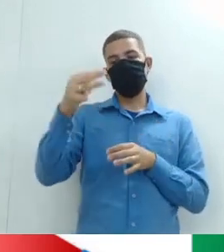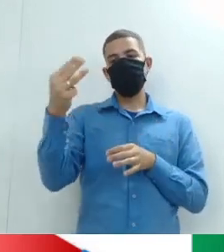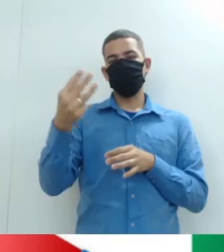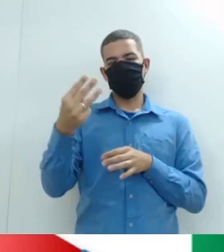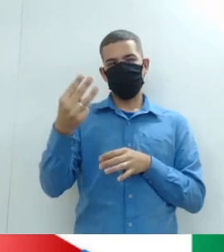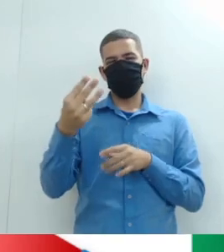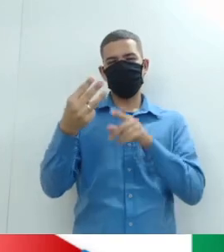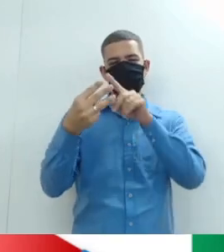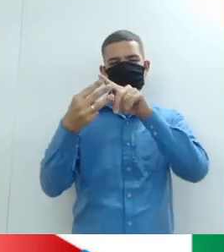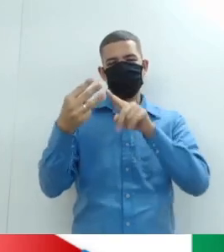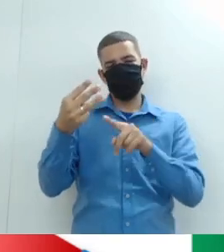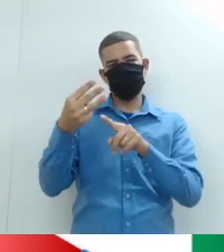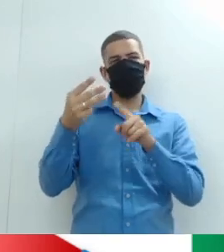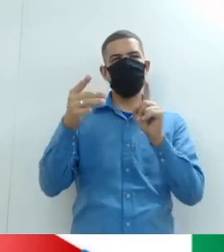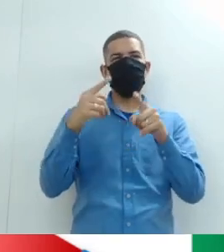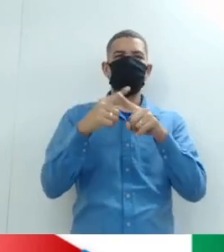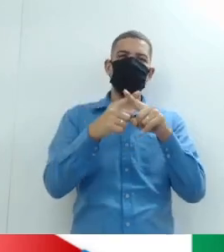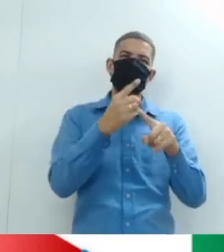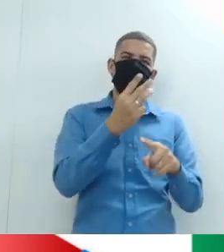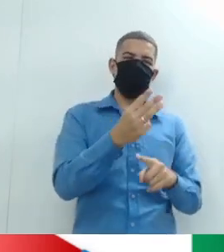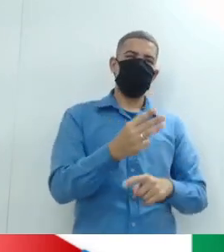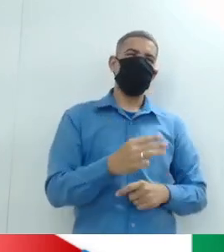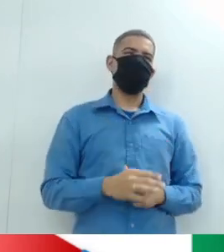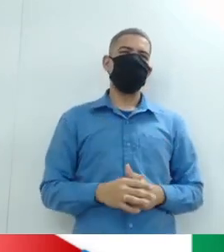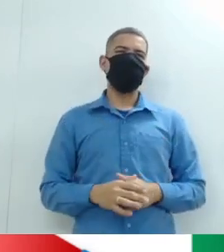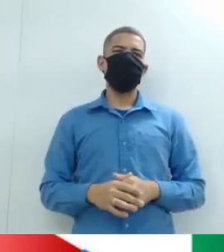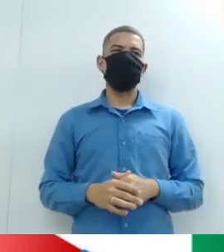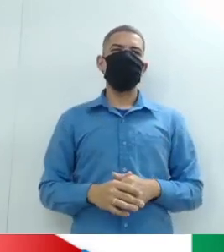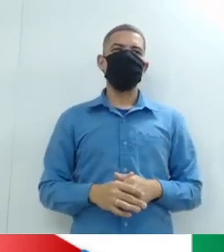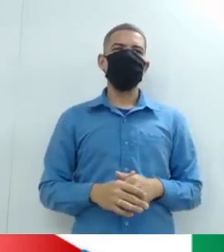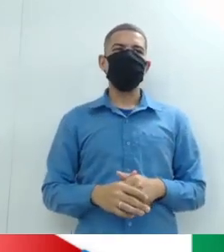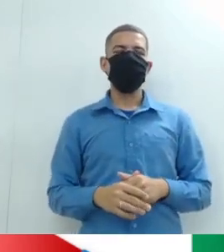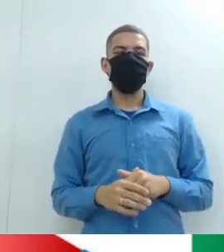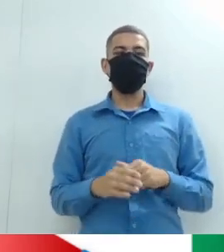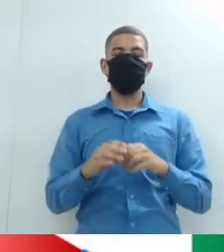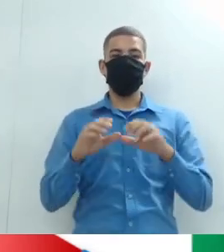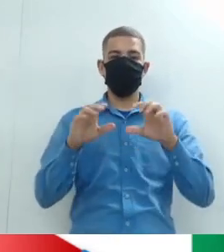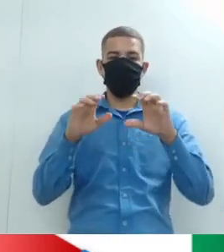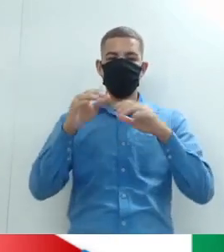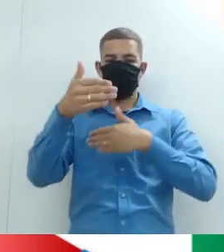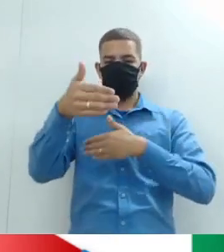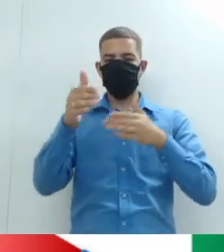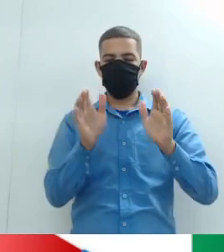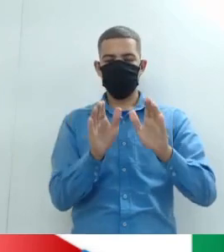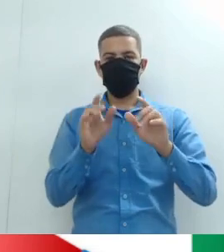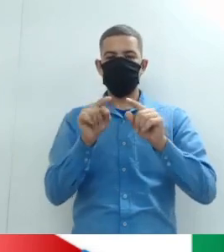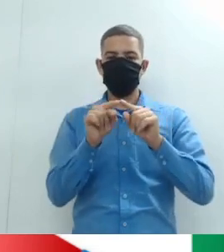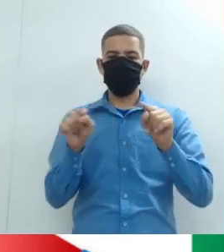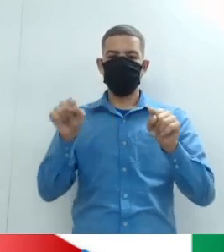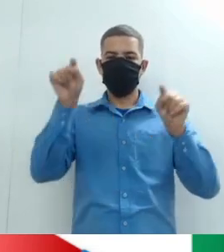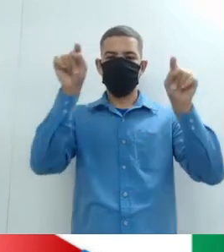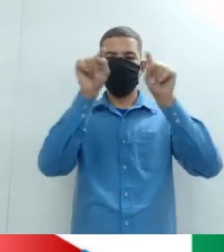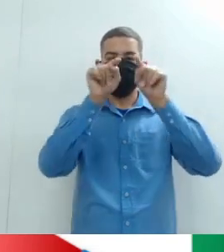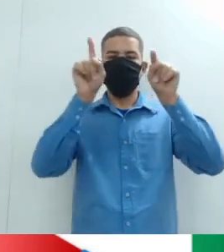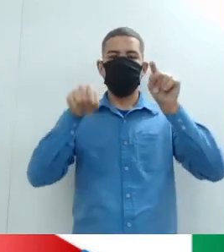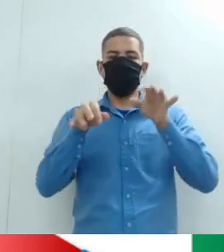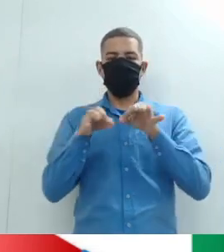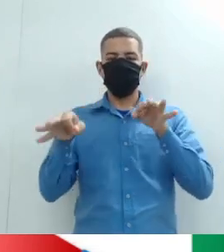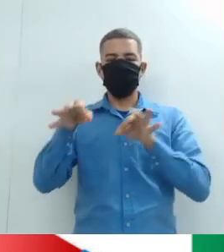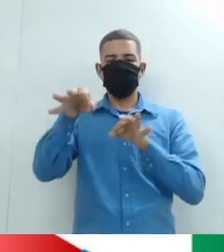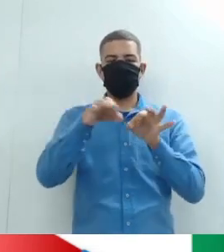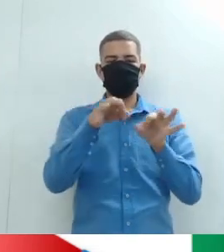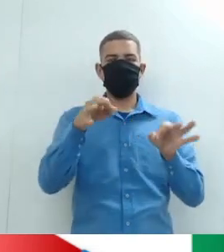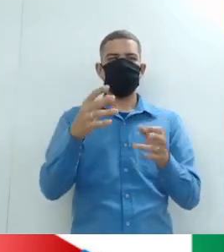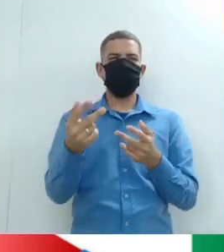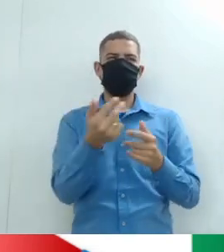com 10 metros de aresta, como um cubo tem todos os seus lados com medidas iguais, eles vão